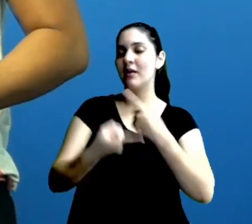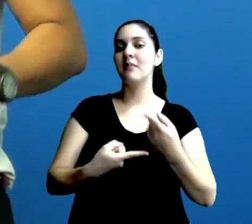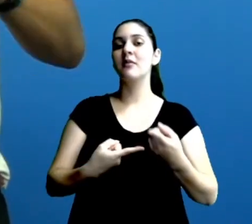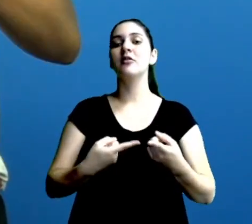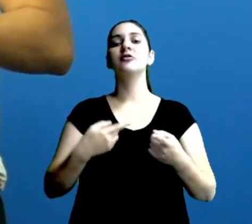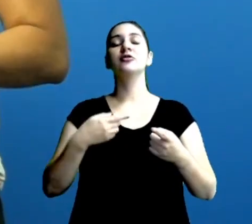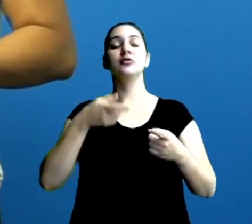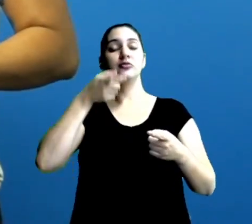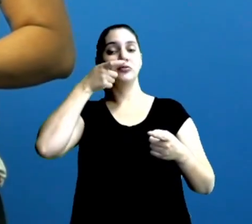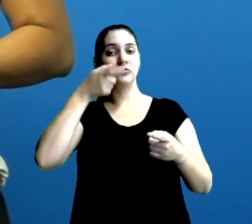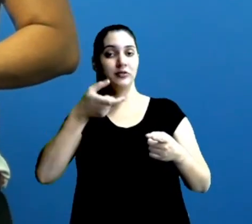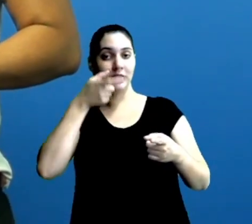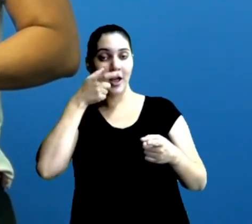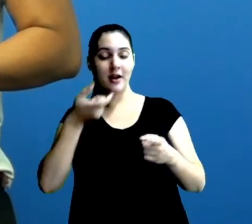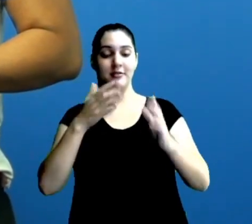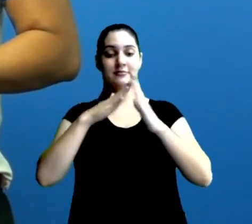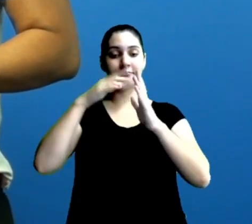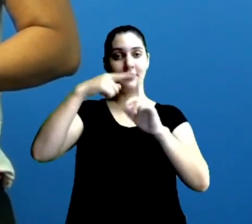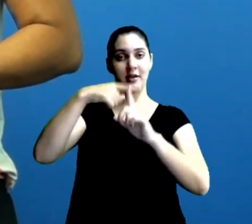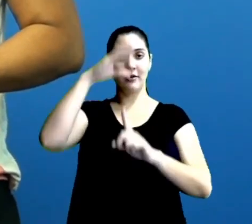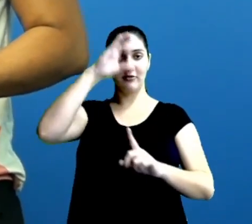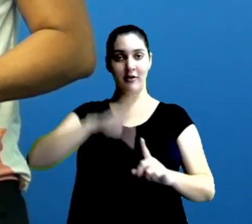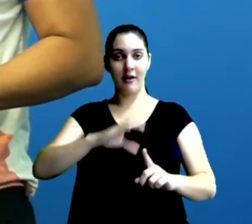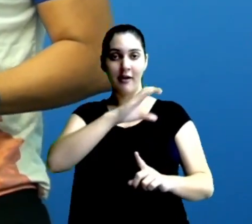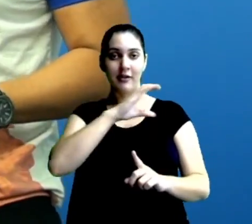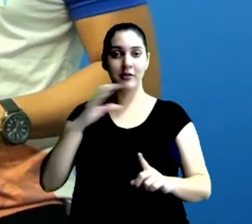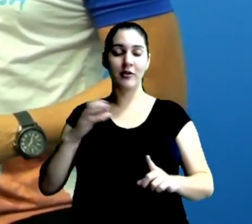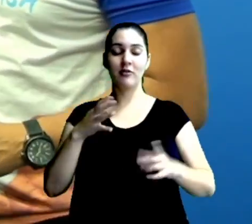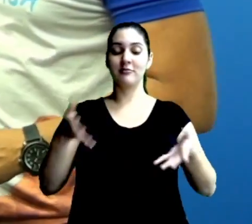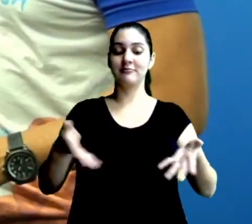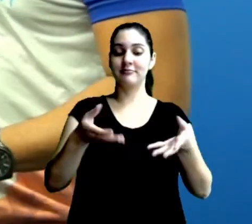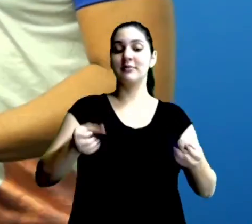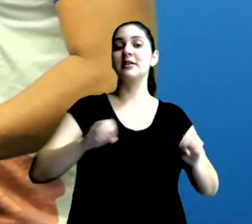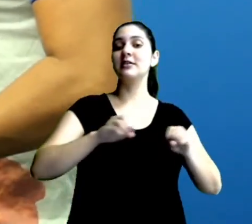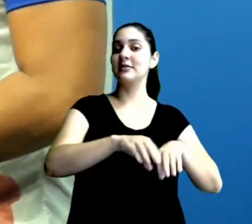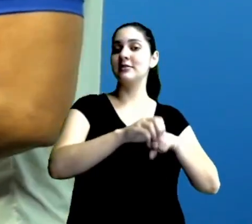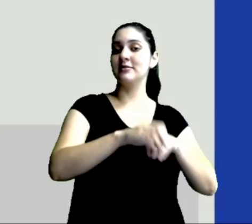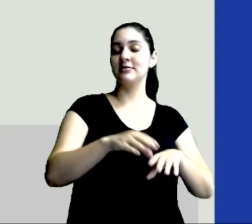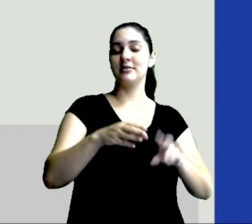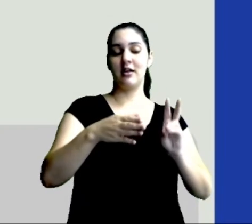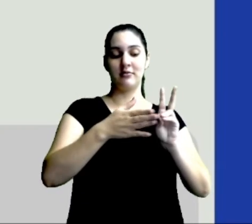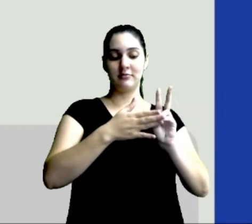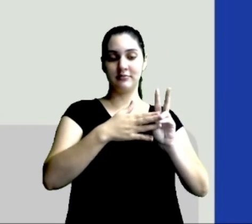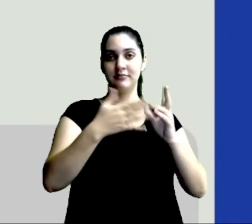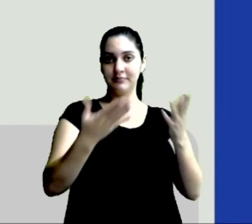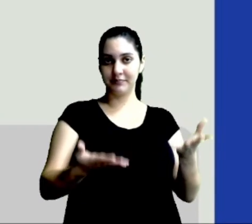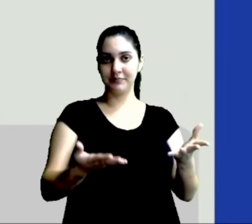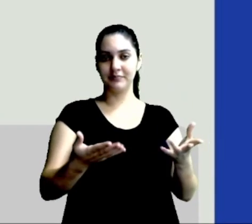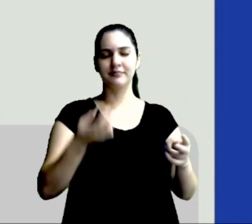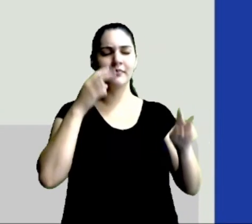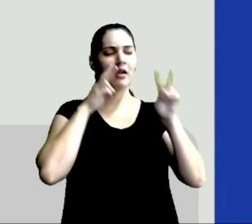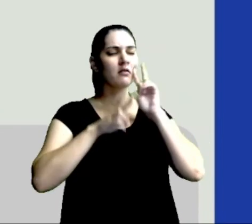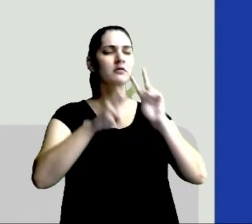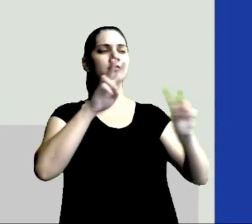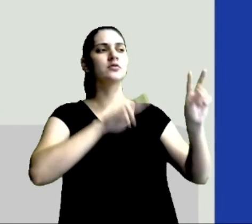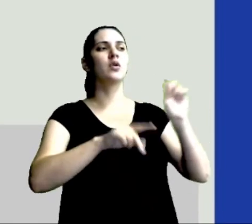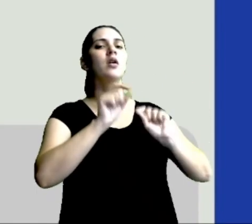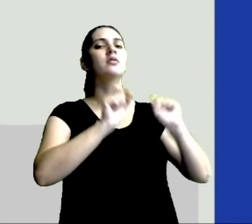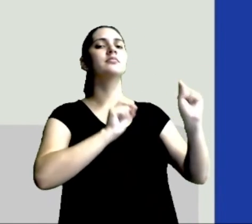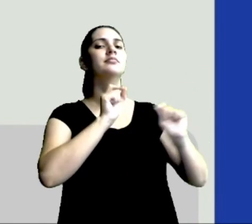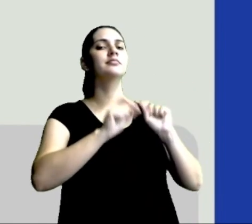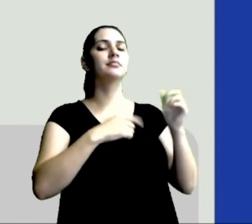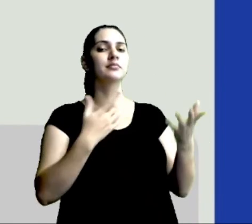da Igreja Católica catequizar esses índios. E aí, você observa, né, que